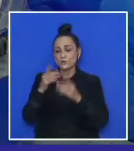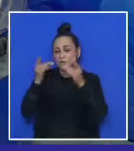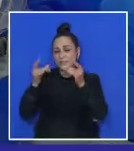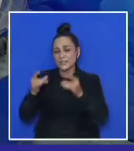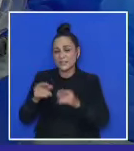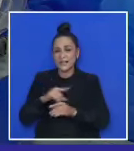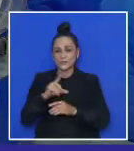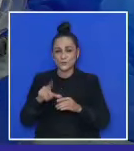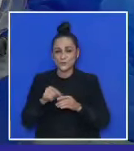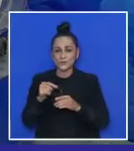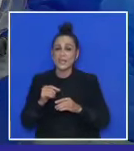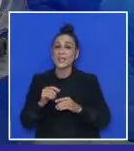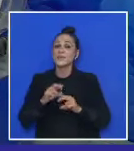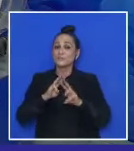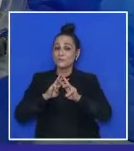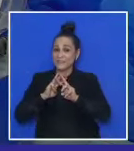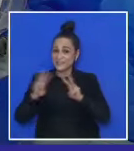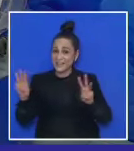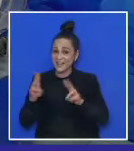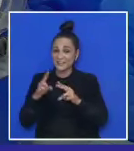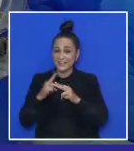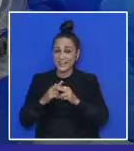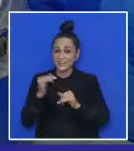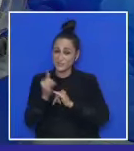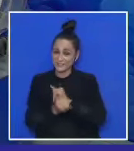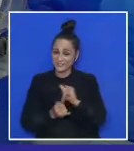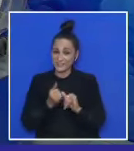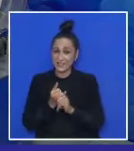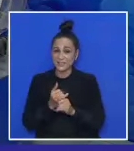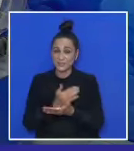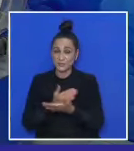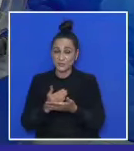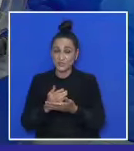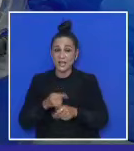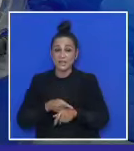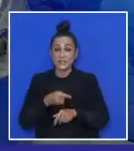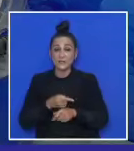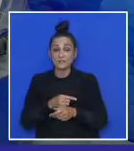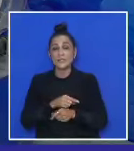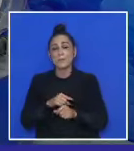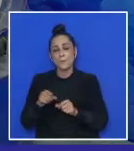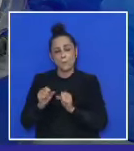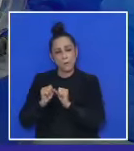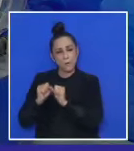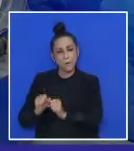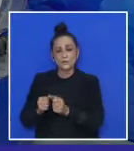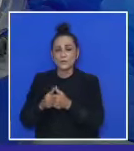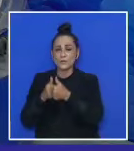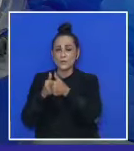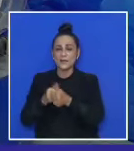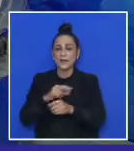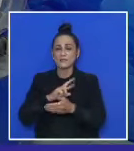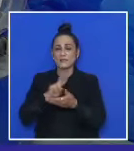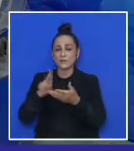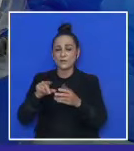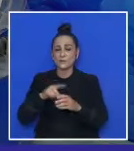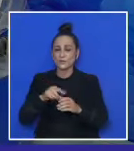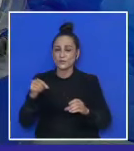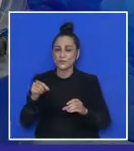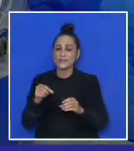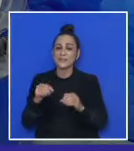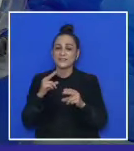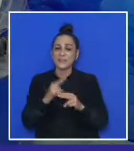deste sorteio através do site oficial da Caixa na internet. E a partir de agora você pode acompanhar os demais sorteios desta noite das Loterias